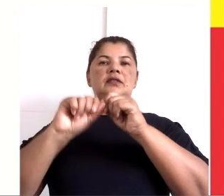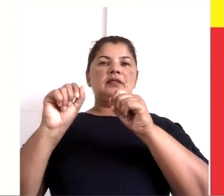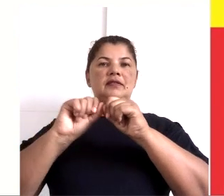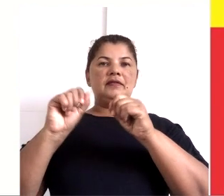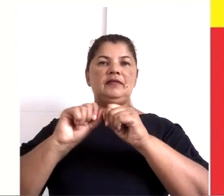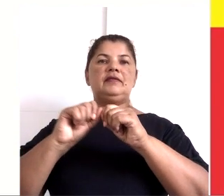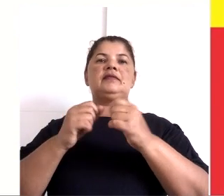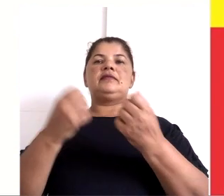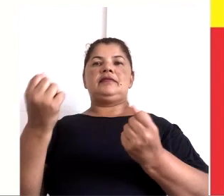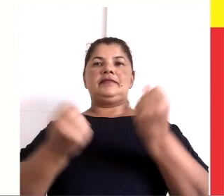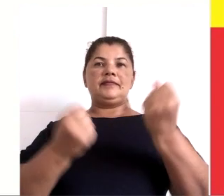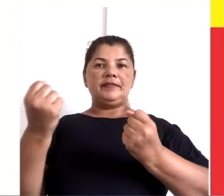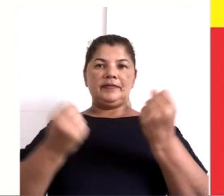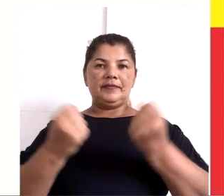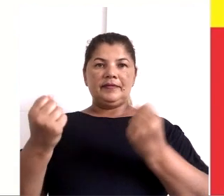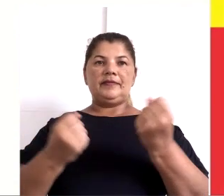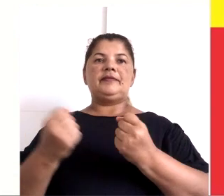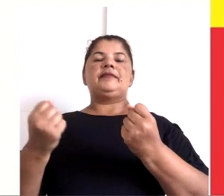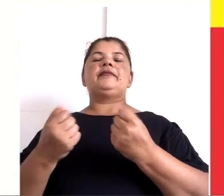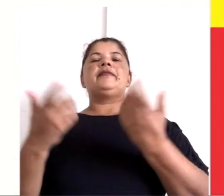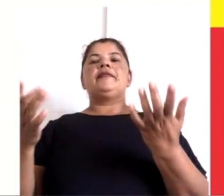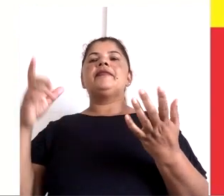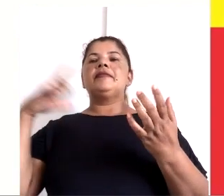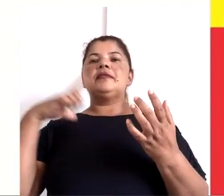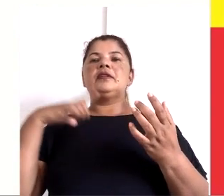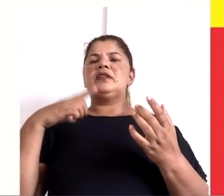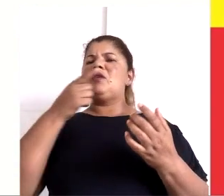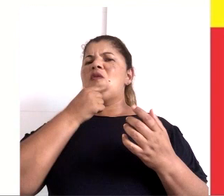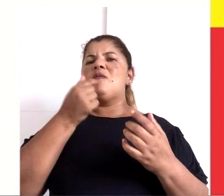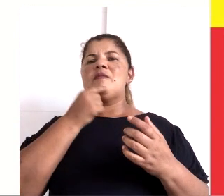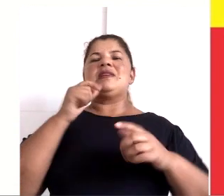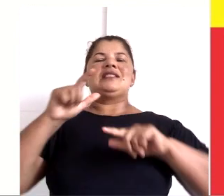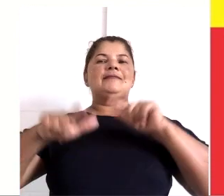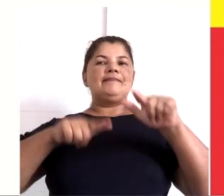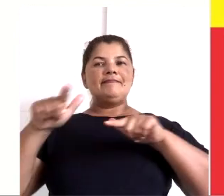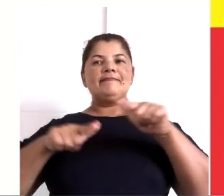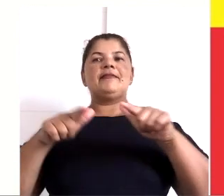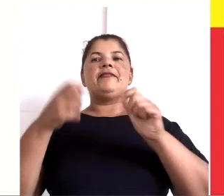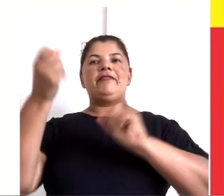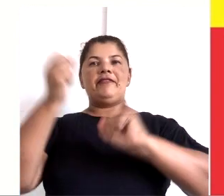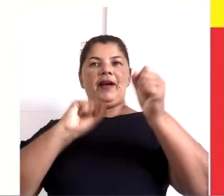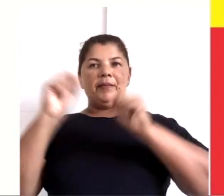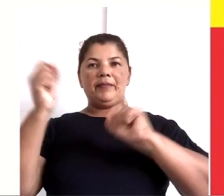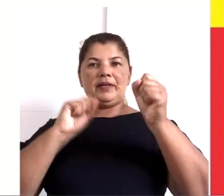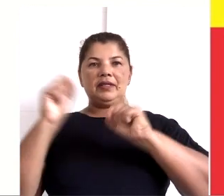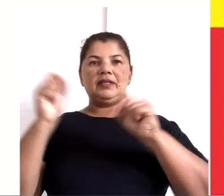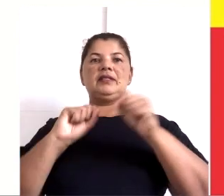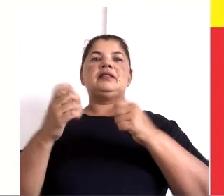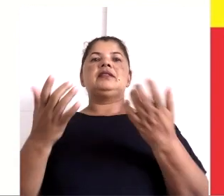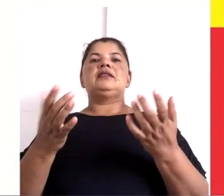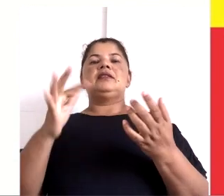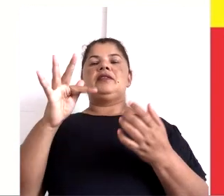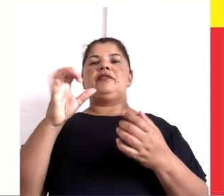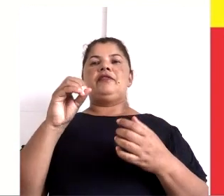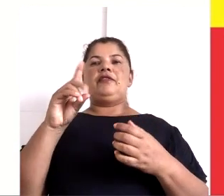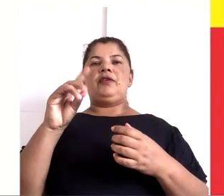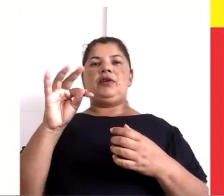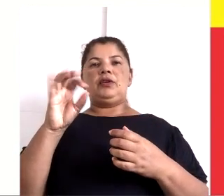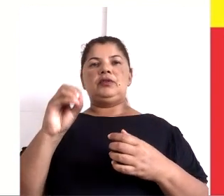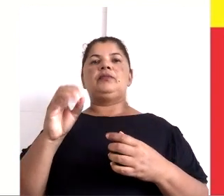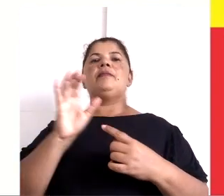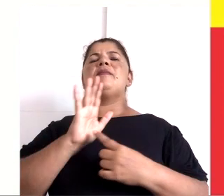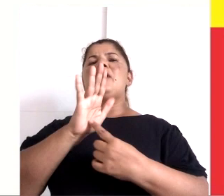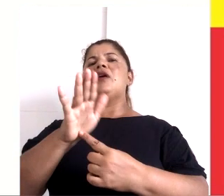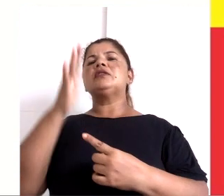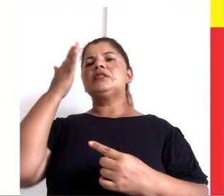produção de automóveis, tá? Então você vê que muitos homens aí trabalham nessas fábricas, tá? Na foto você consegue